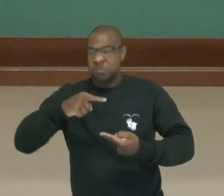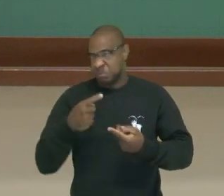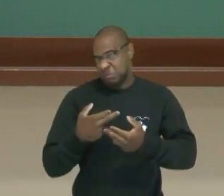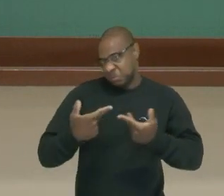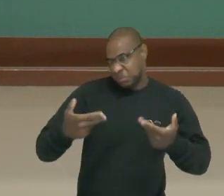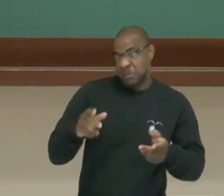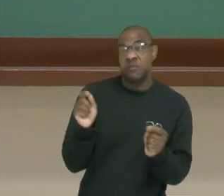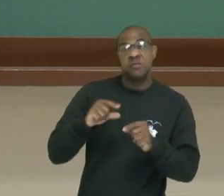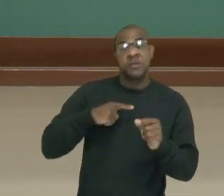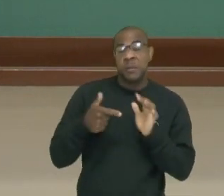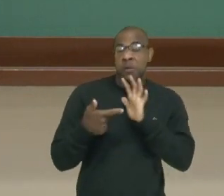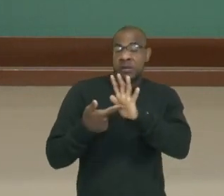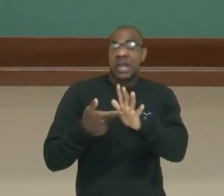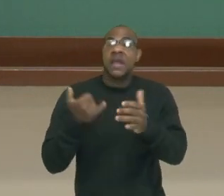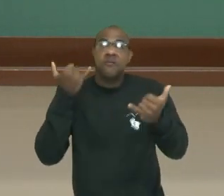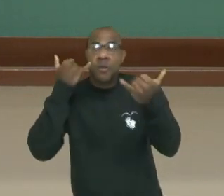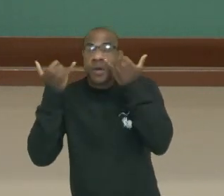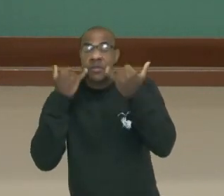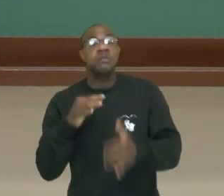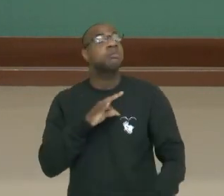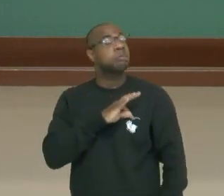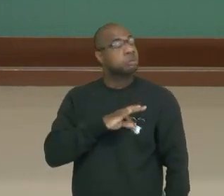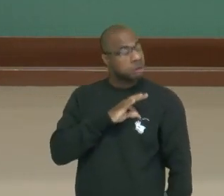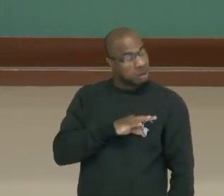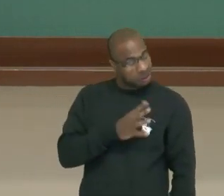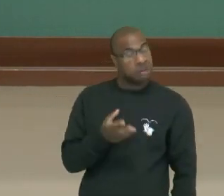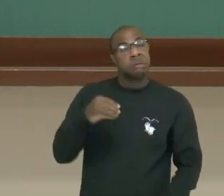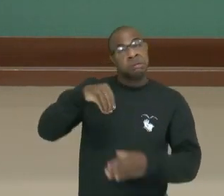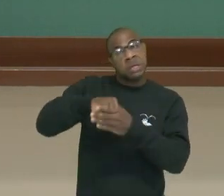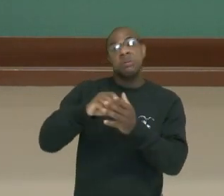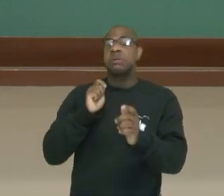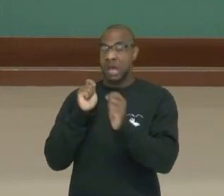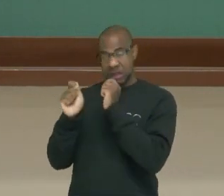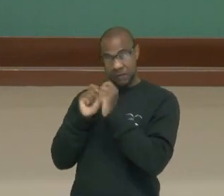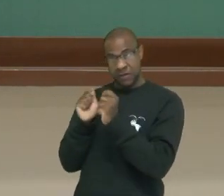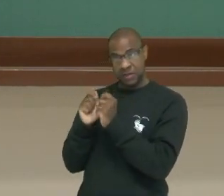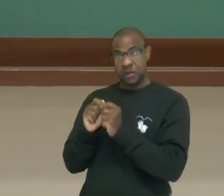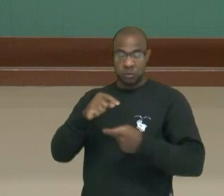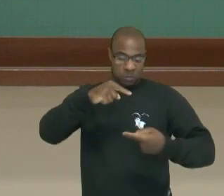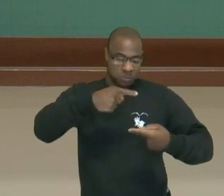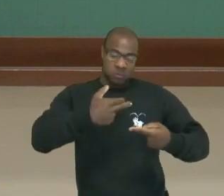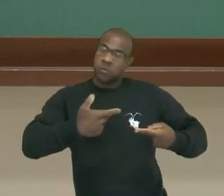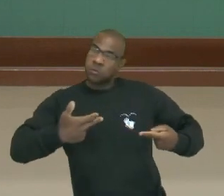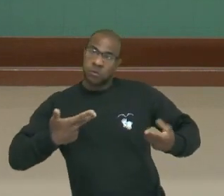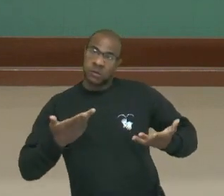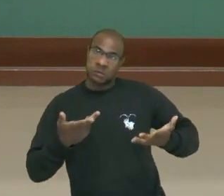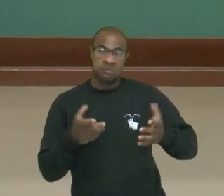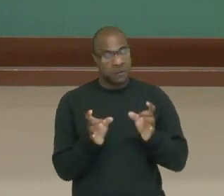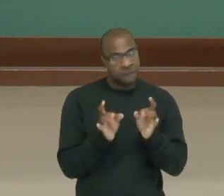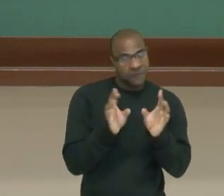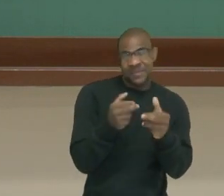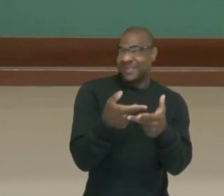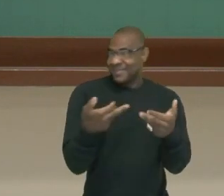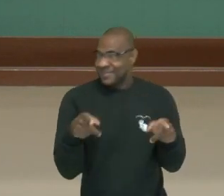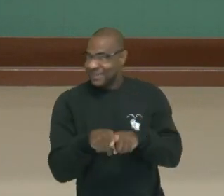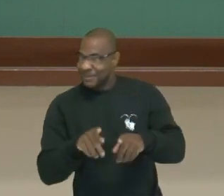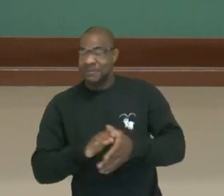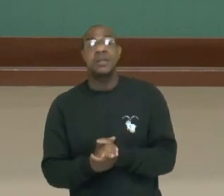trazer informações técnicas na entrevista sobre aquele produto. Da mesma forma, uma